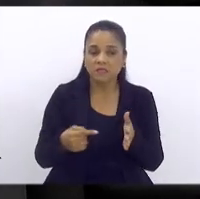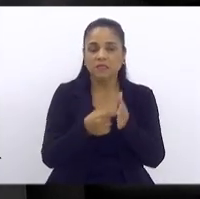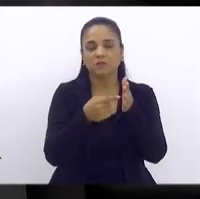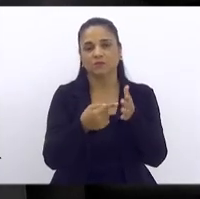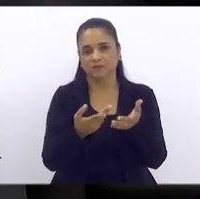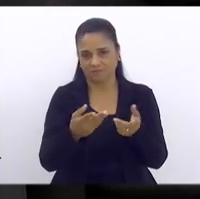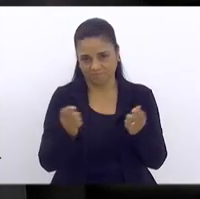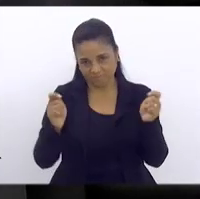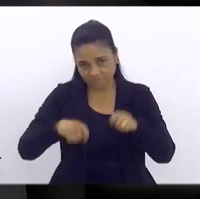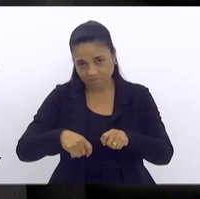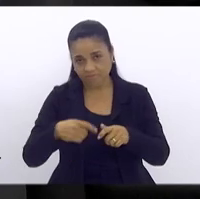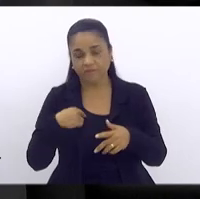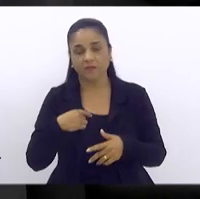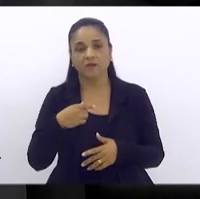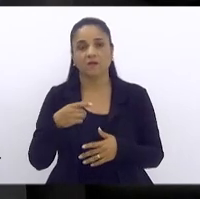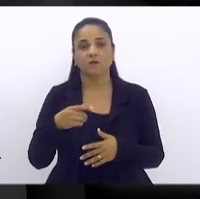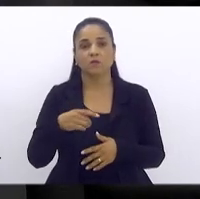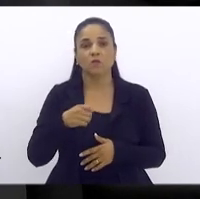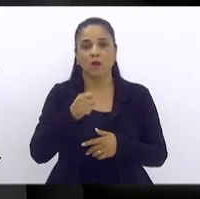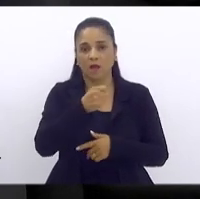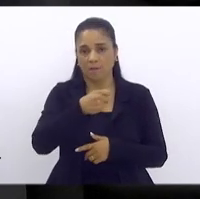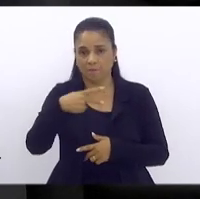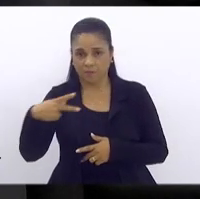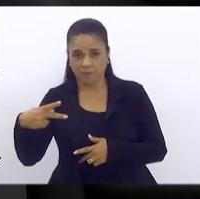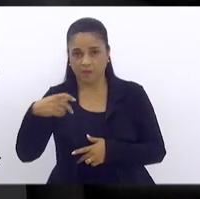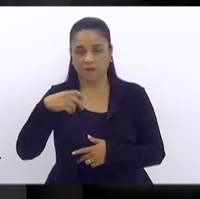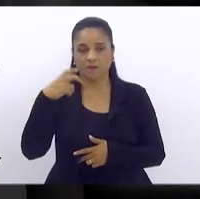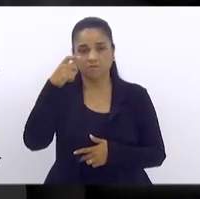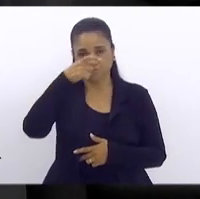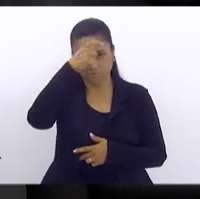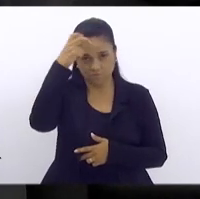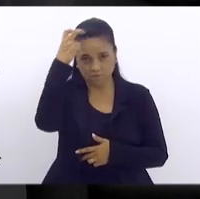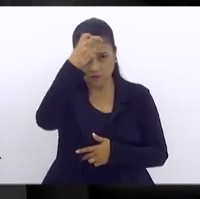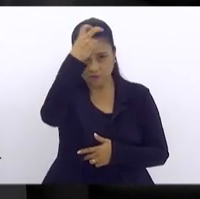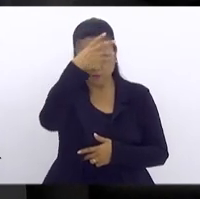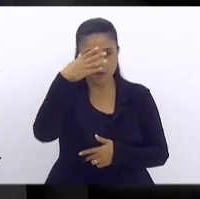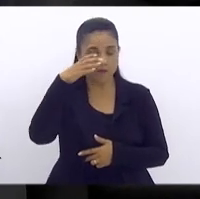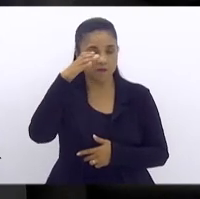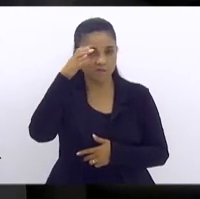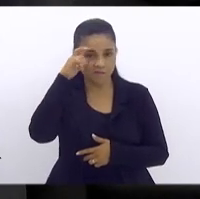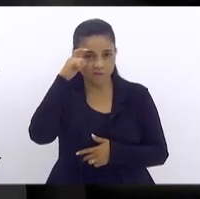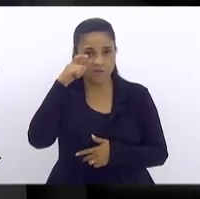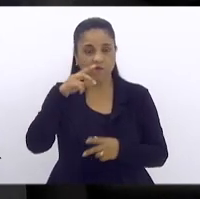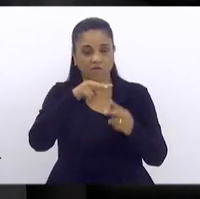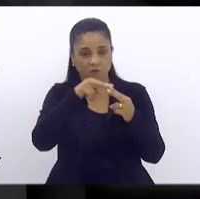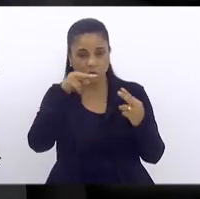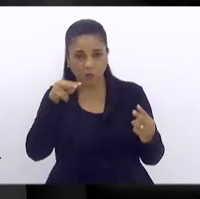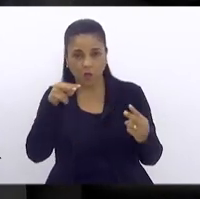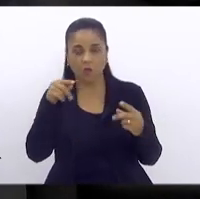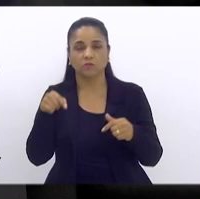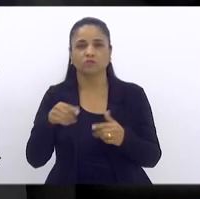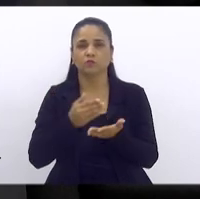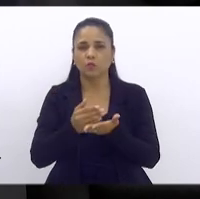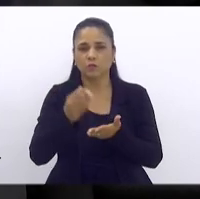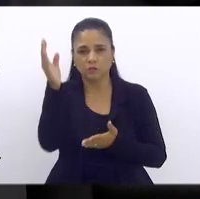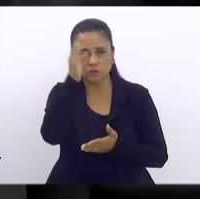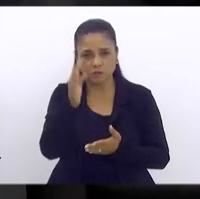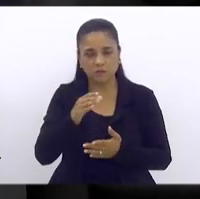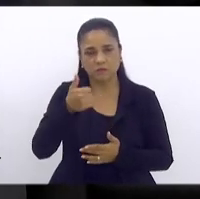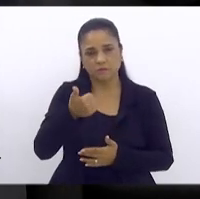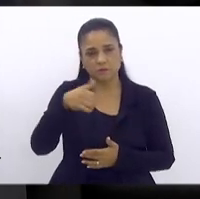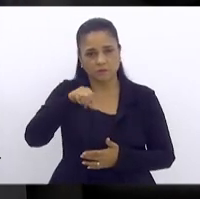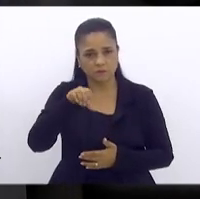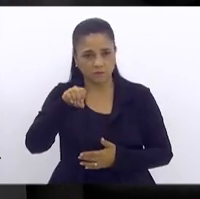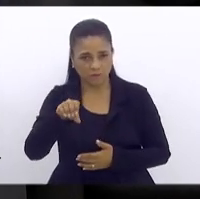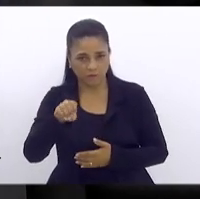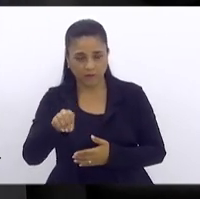o aplicativo Maria da Penha Virtual, então, esse contexto que a gente estava, né, no início, o Brasil ratificou, nos anos 90, uma